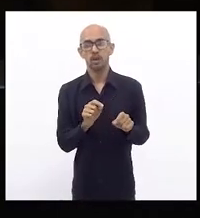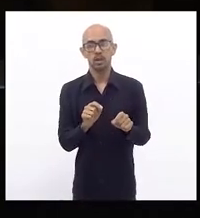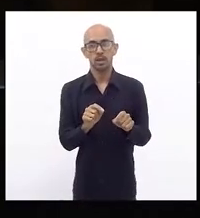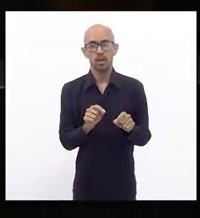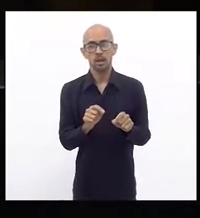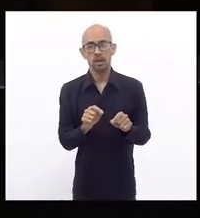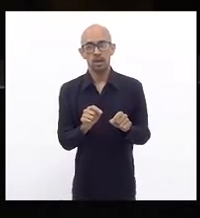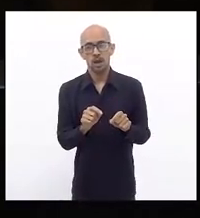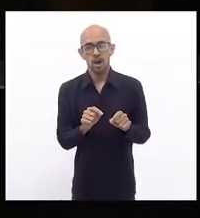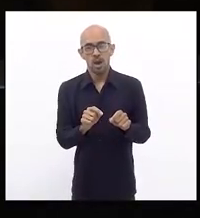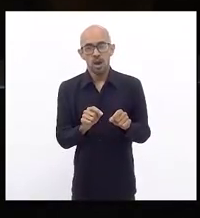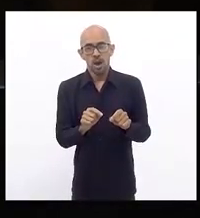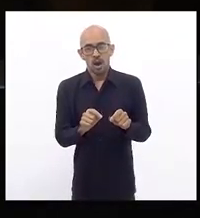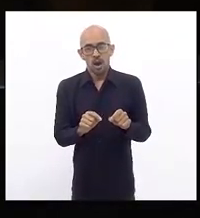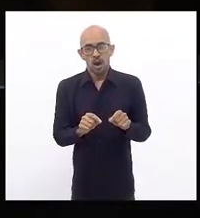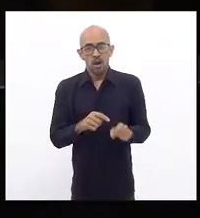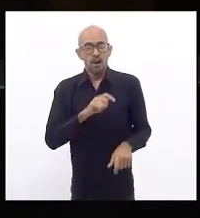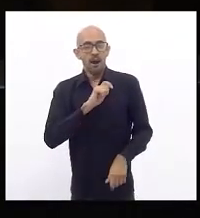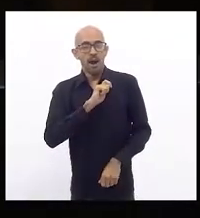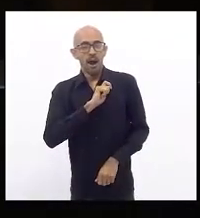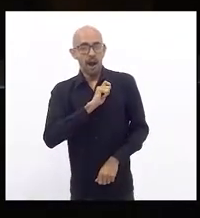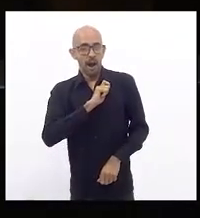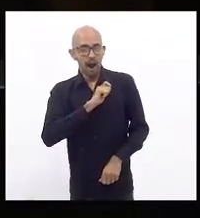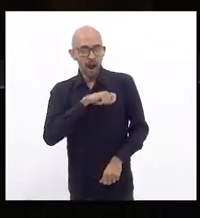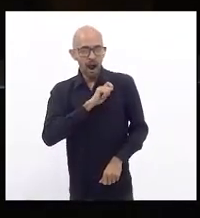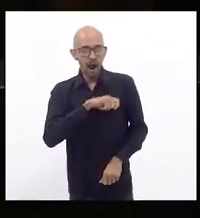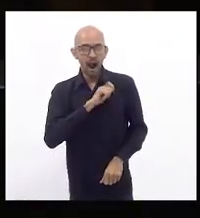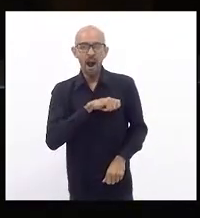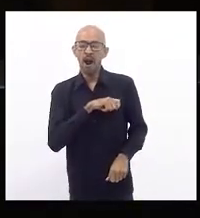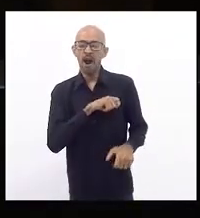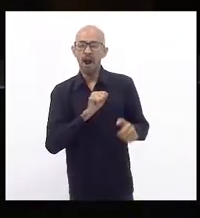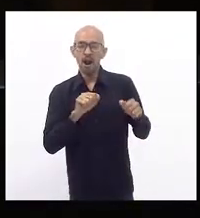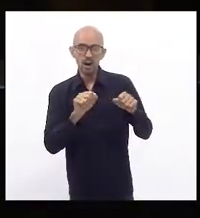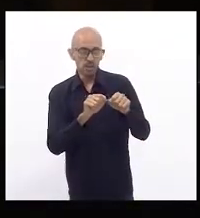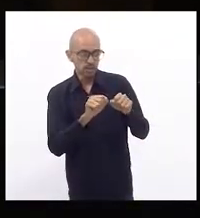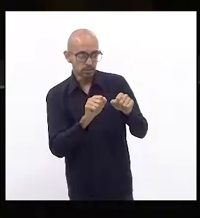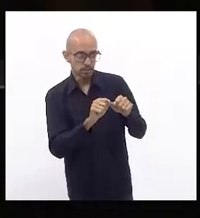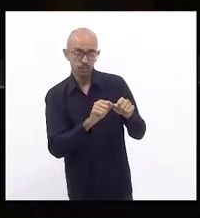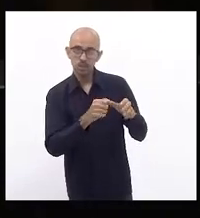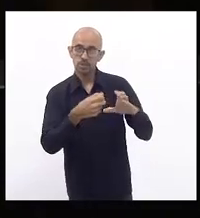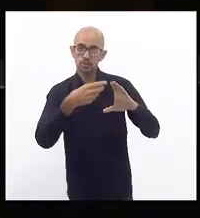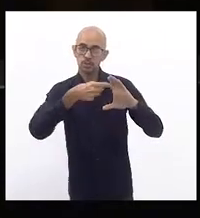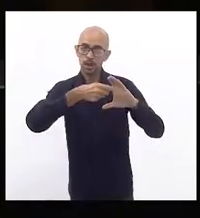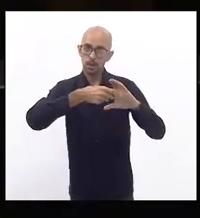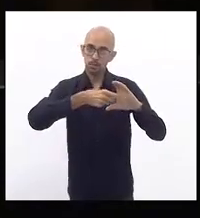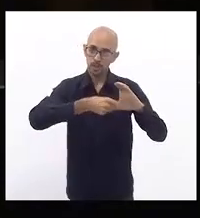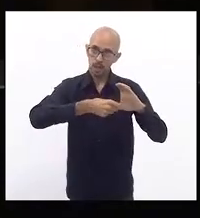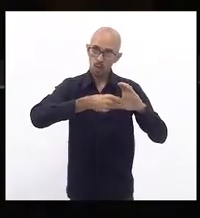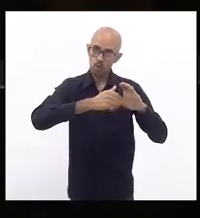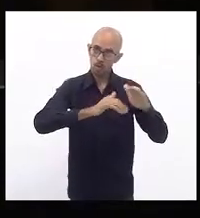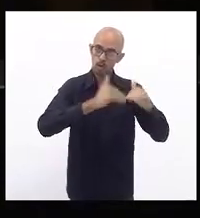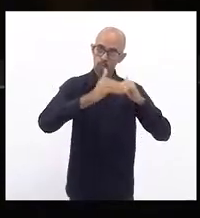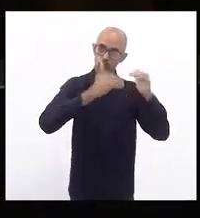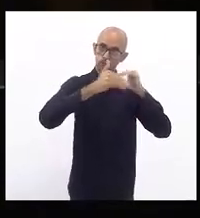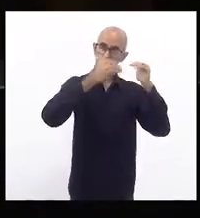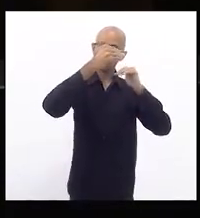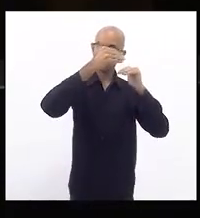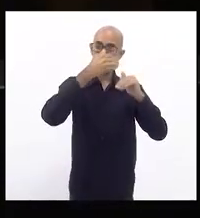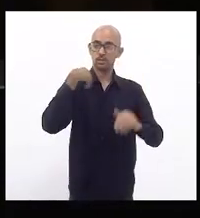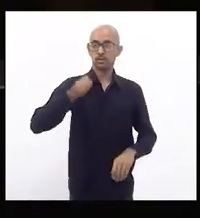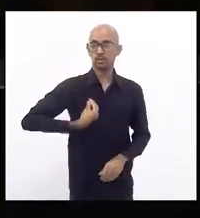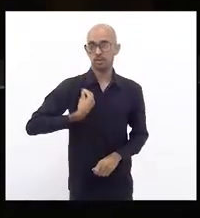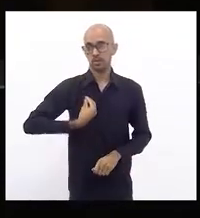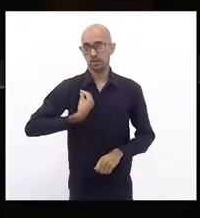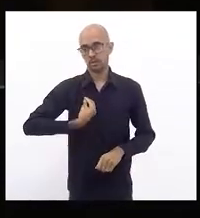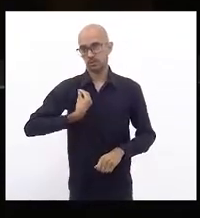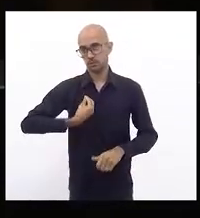o grau de perversidade com que o capital tem avançado na vida